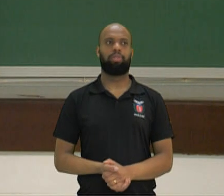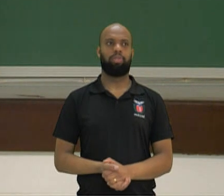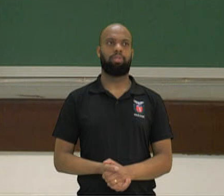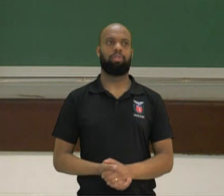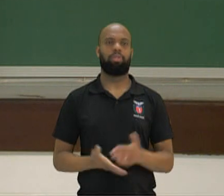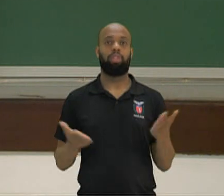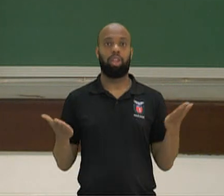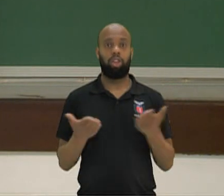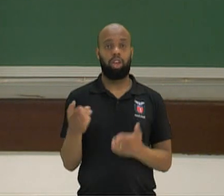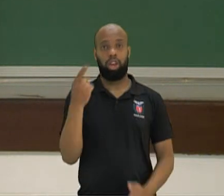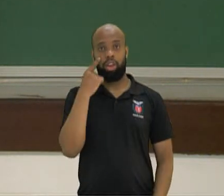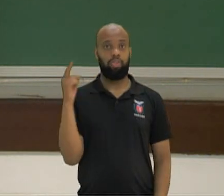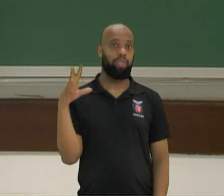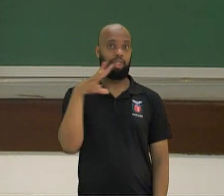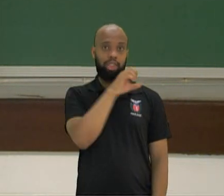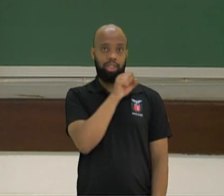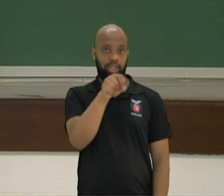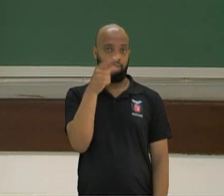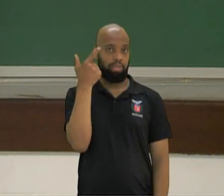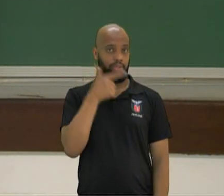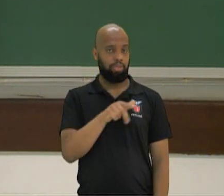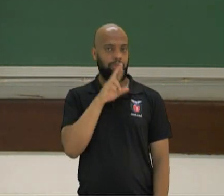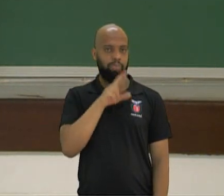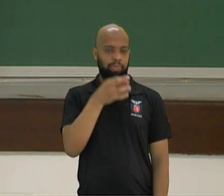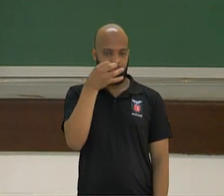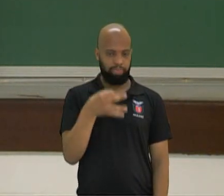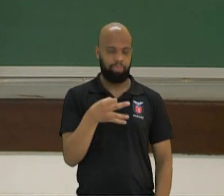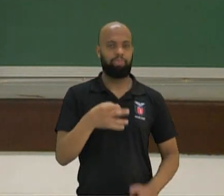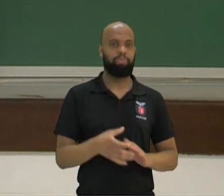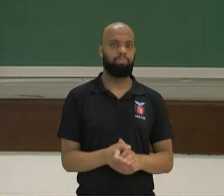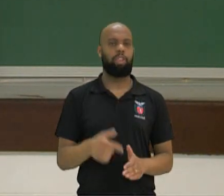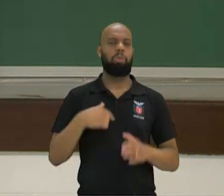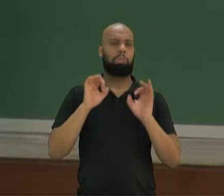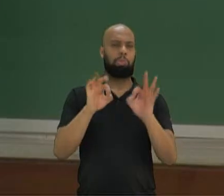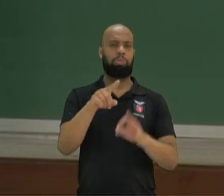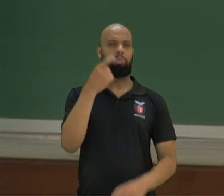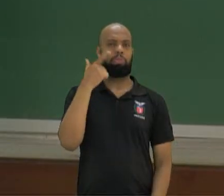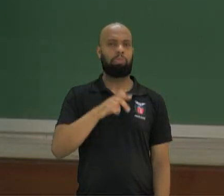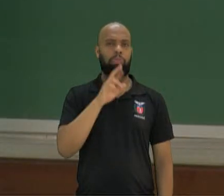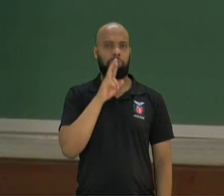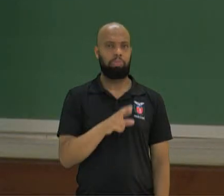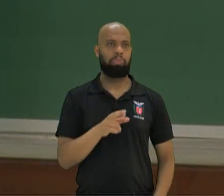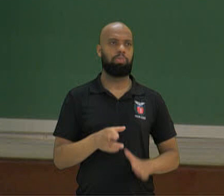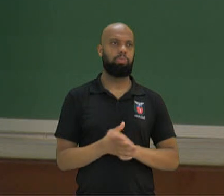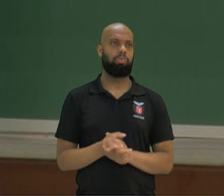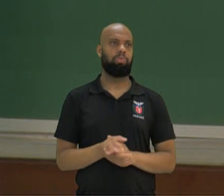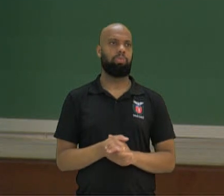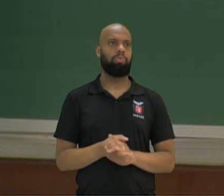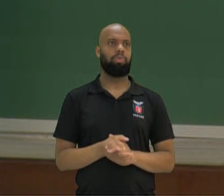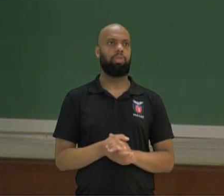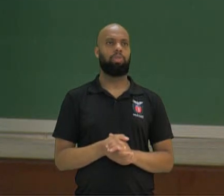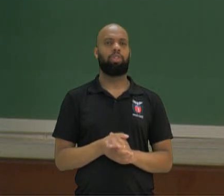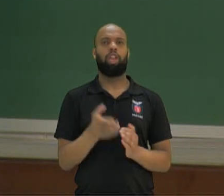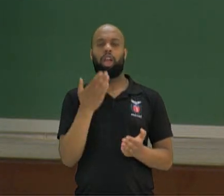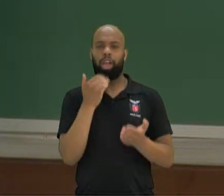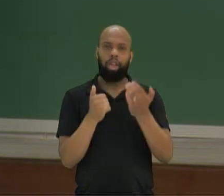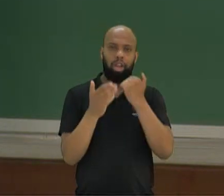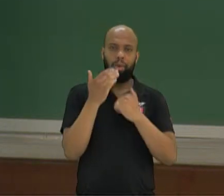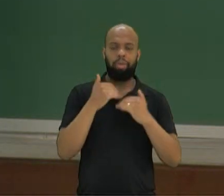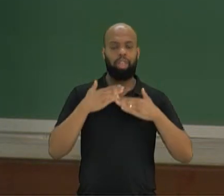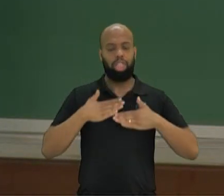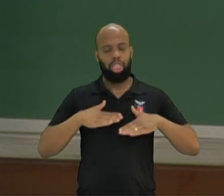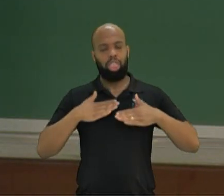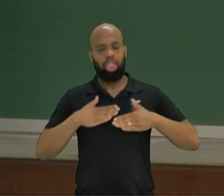Bora ver então aqui rapidinho se você acertou? Tenho certeza que sim, hein? Então olha só, slow food, comida devagar. Ou seja,